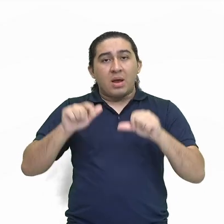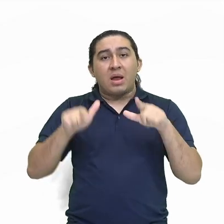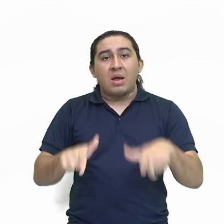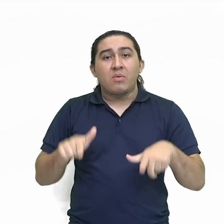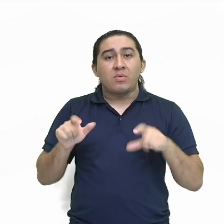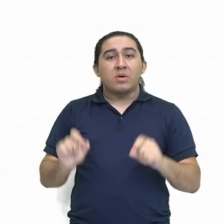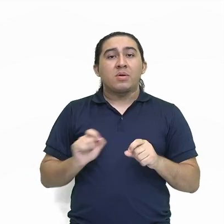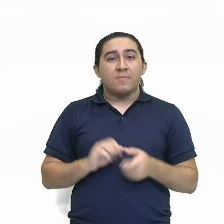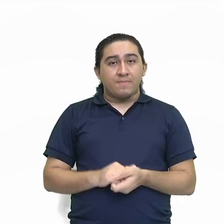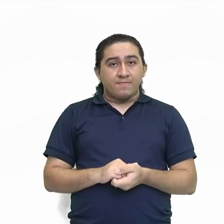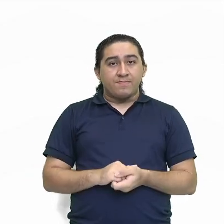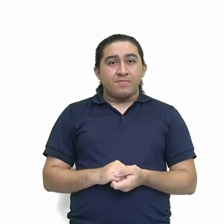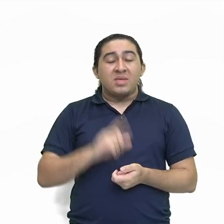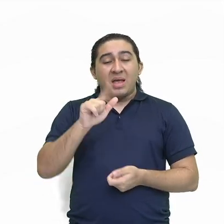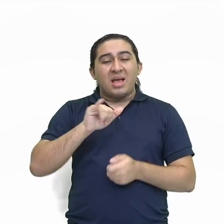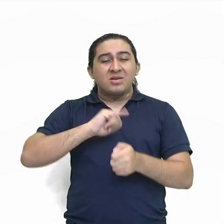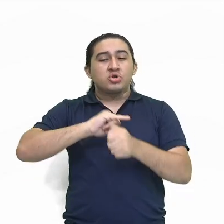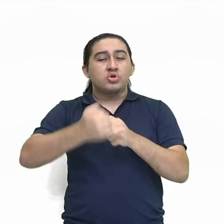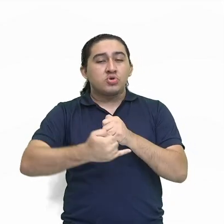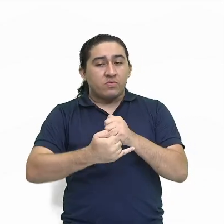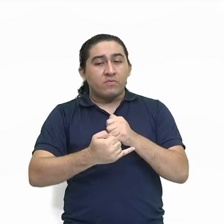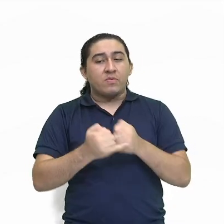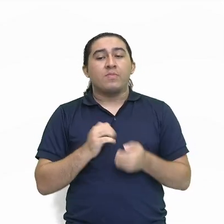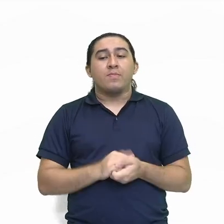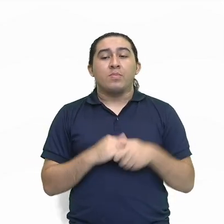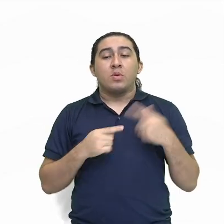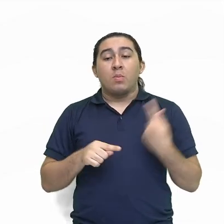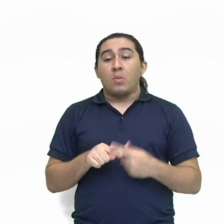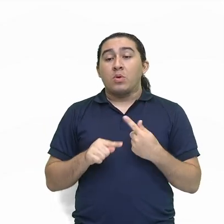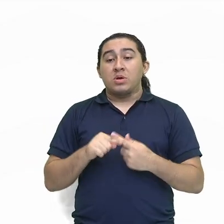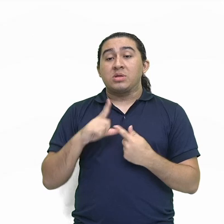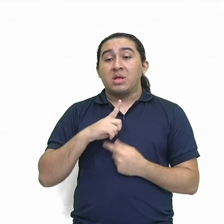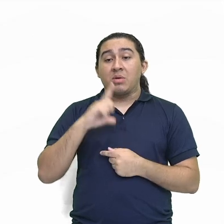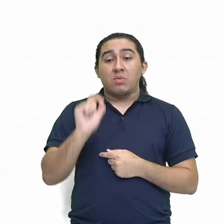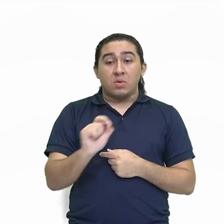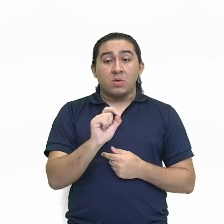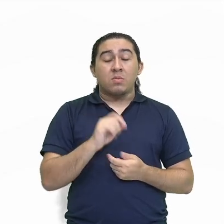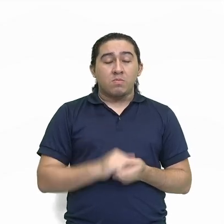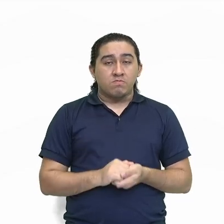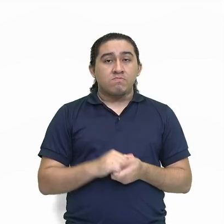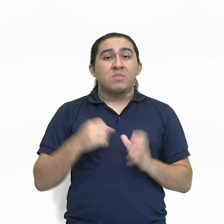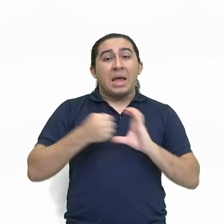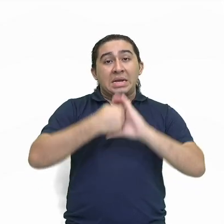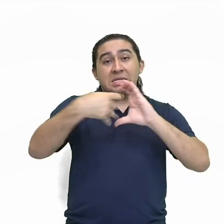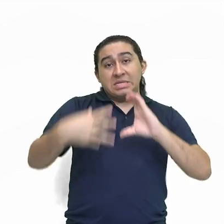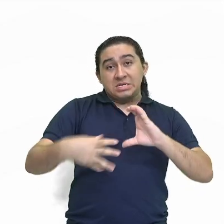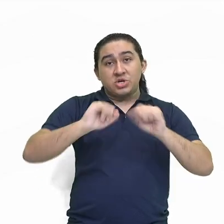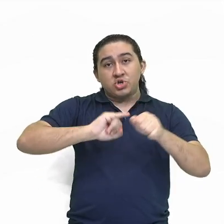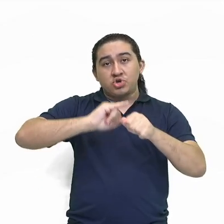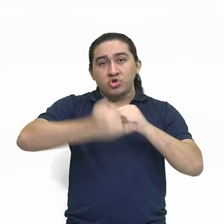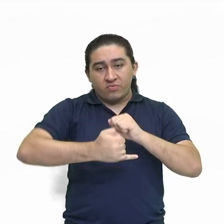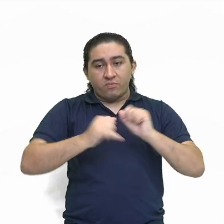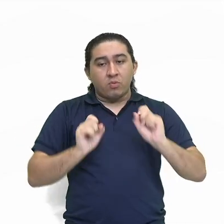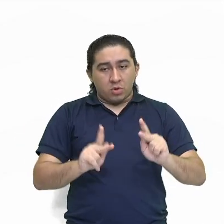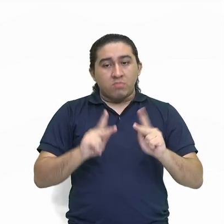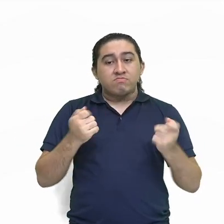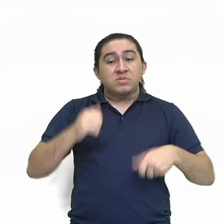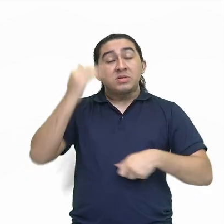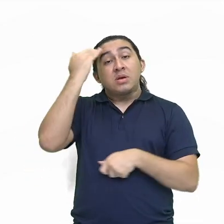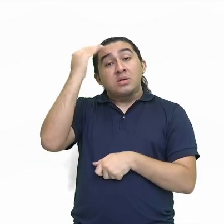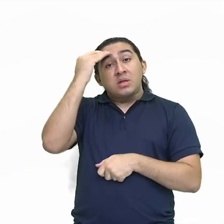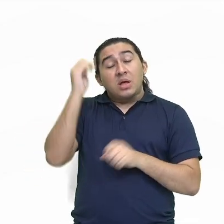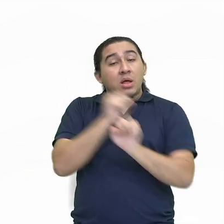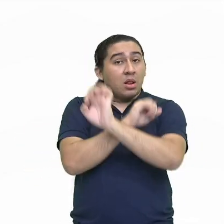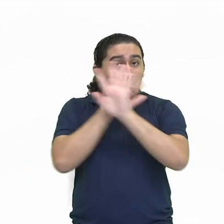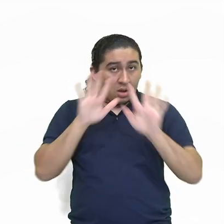é adjetiva? É porque ela vai ter valor de adjetivo. É isso que vocês têm